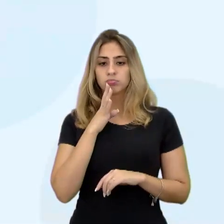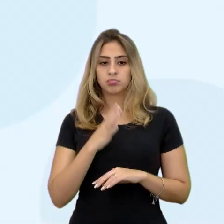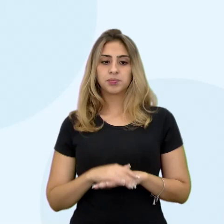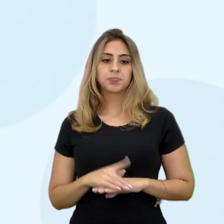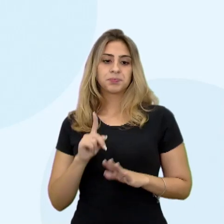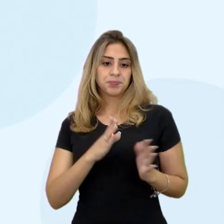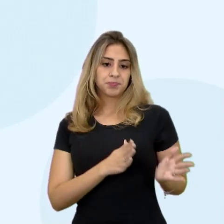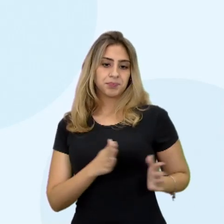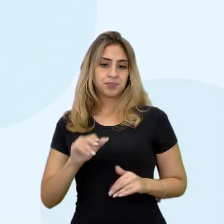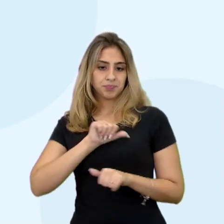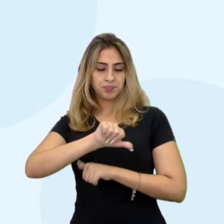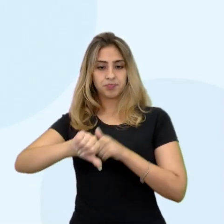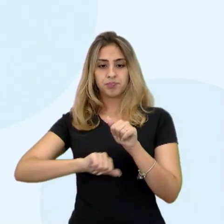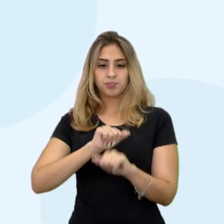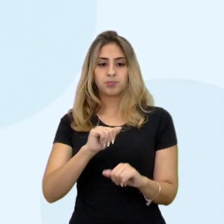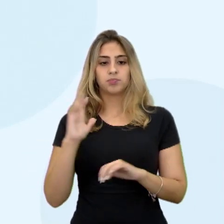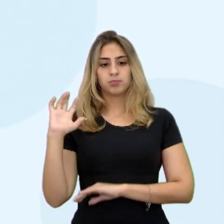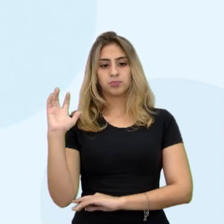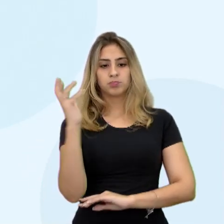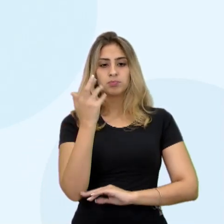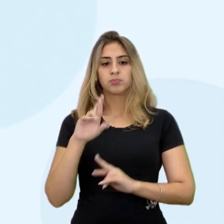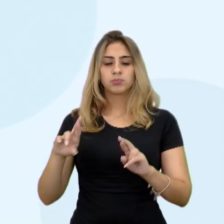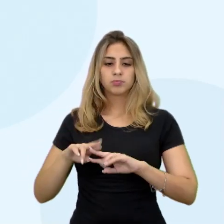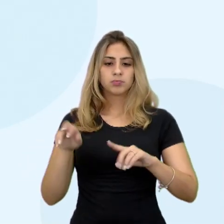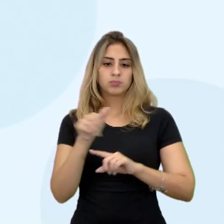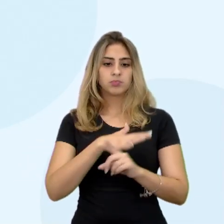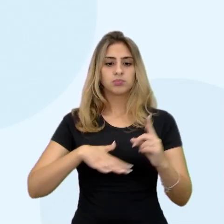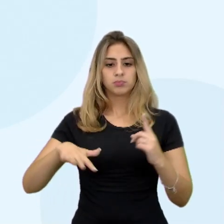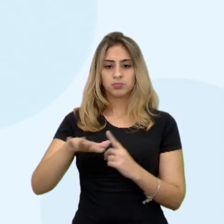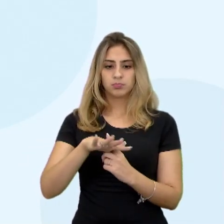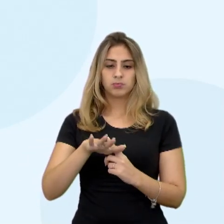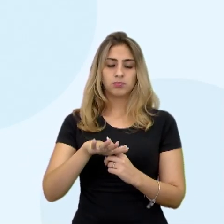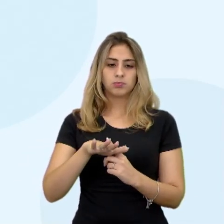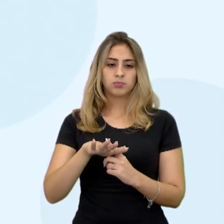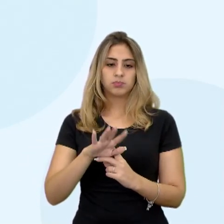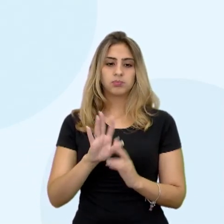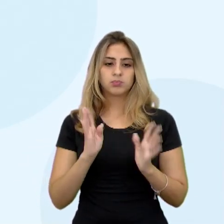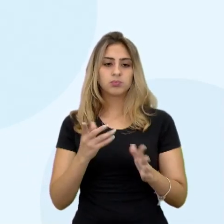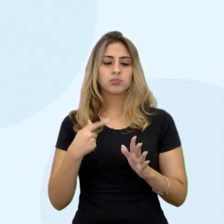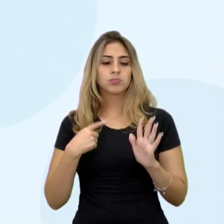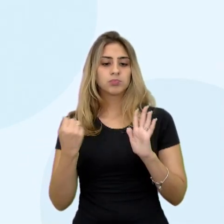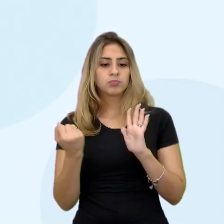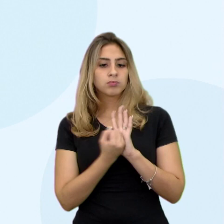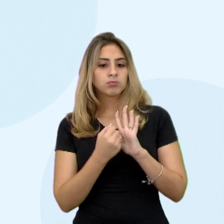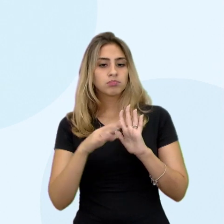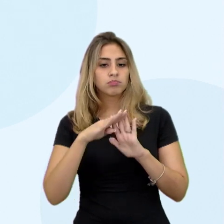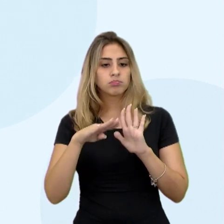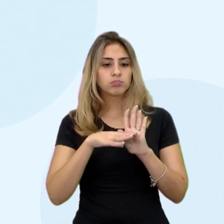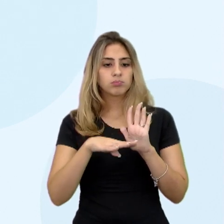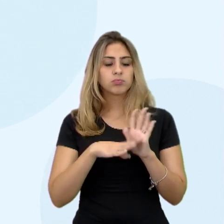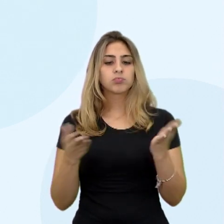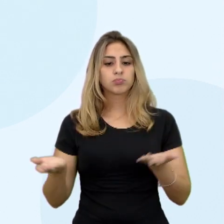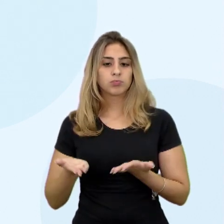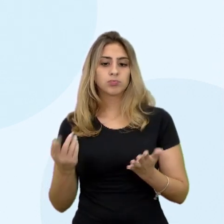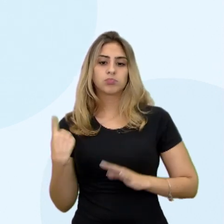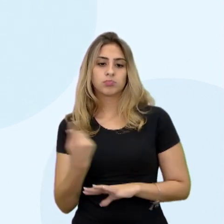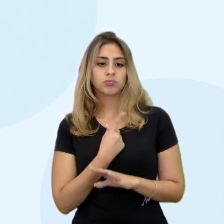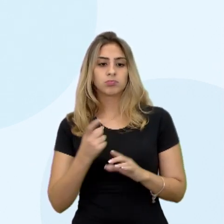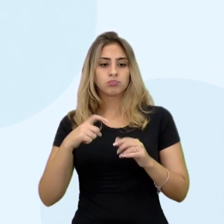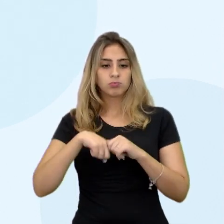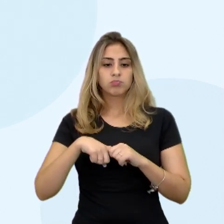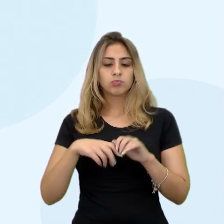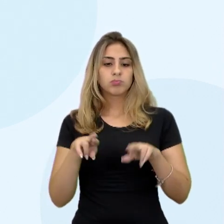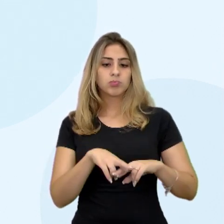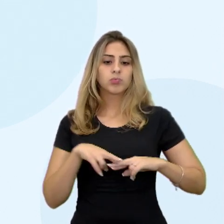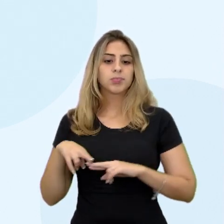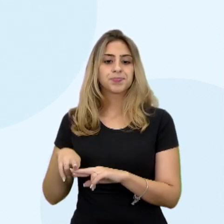Os processos de transformação da paisagem em diferentes sociedades. E aí a gente já marca aqui paisagem, né? Que hoje a gente vai retomar um pouquinho